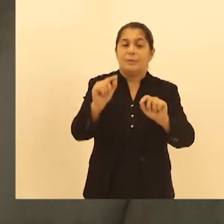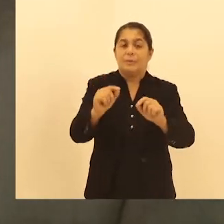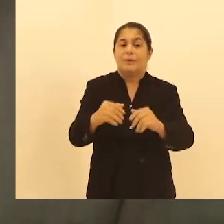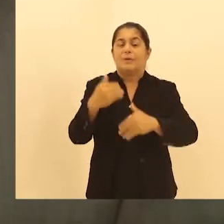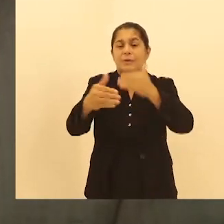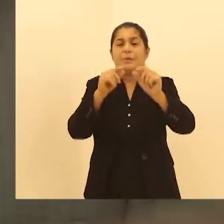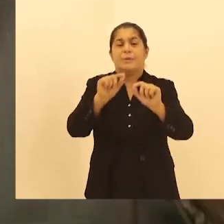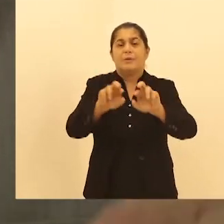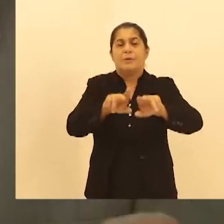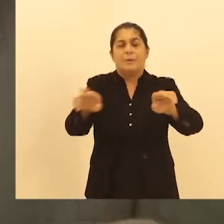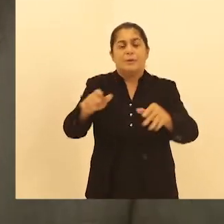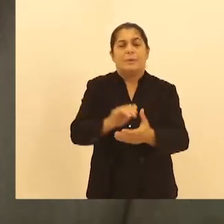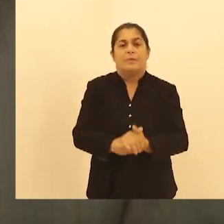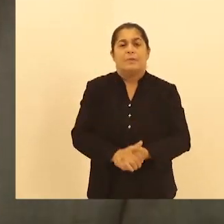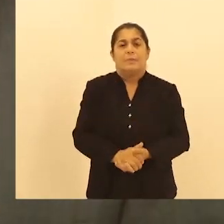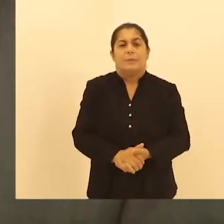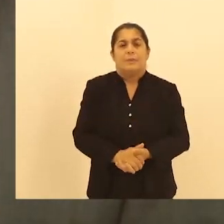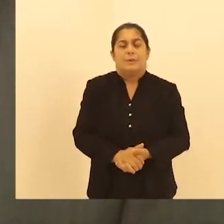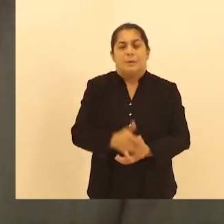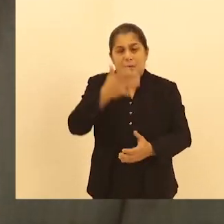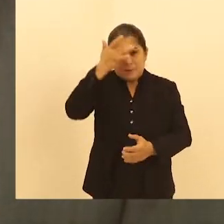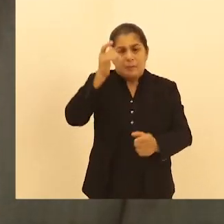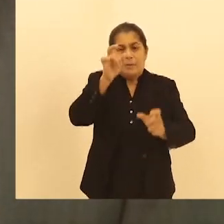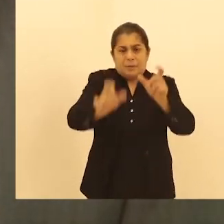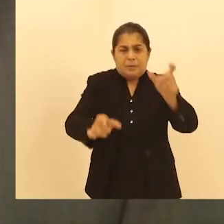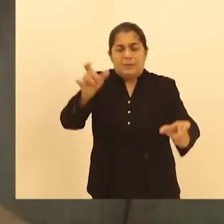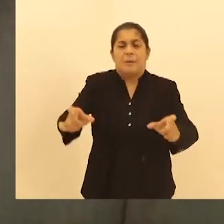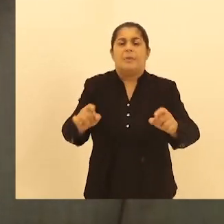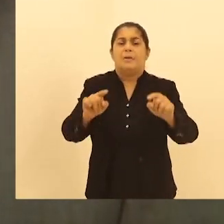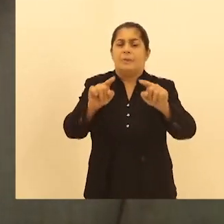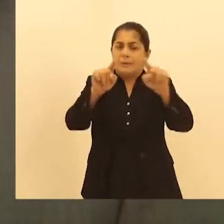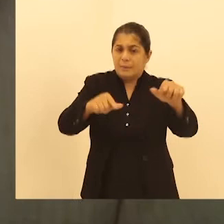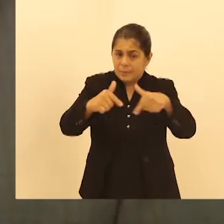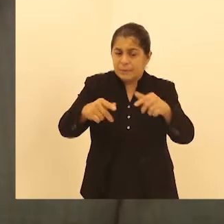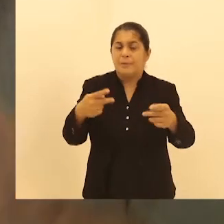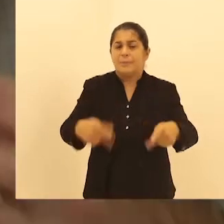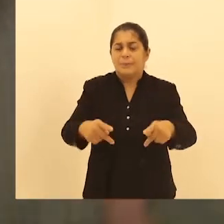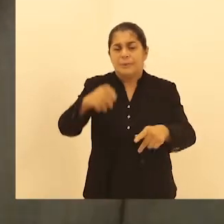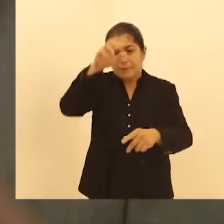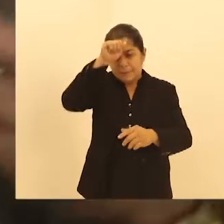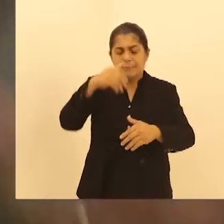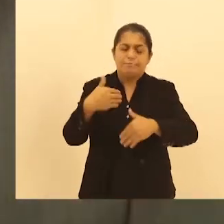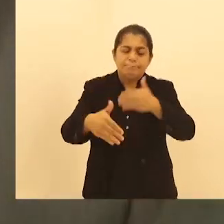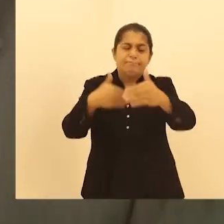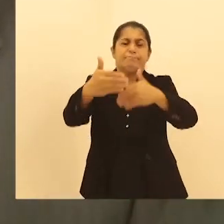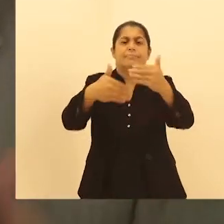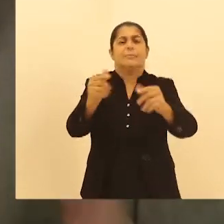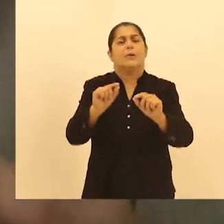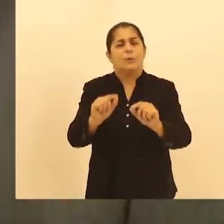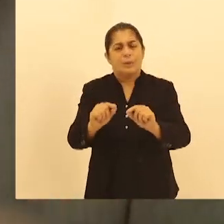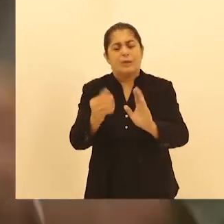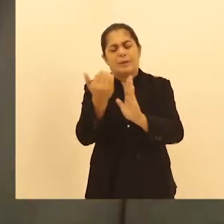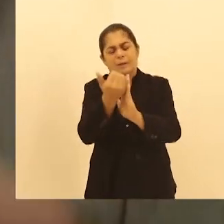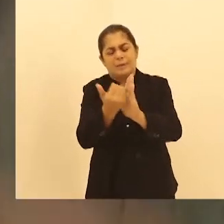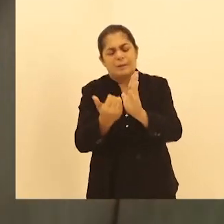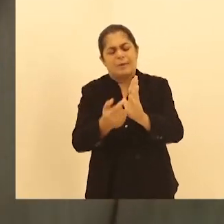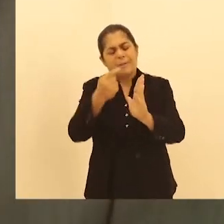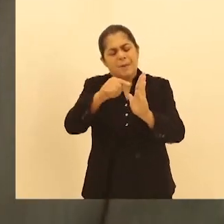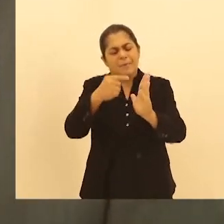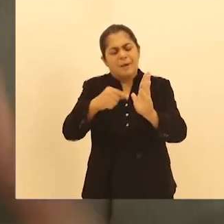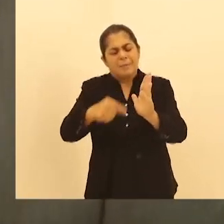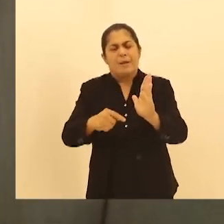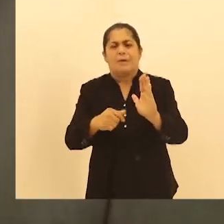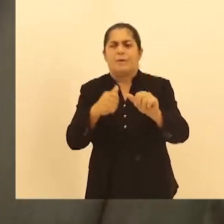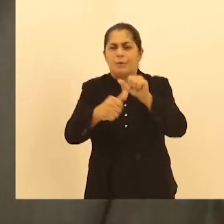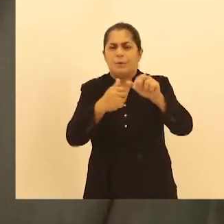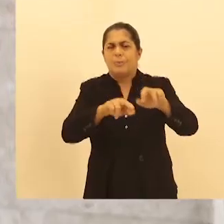vai trazer aos membros e aos funcionários a aprendizagem constante de todos os temas que precisam ser